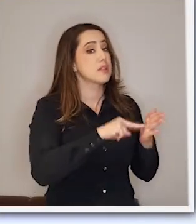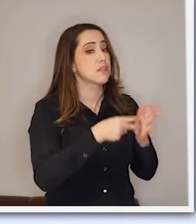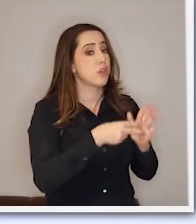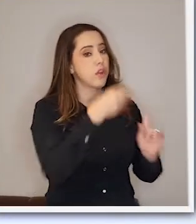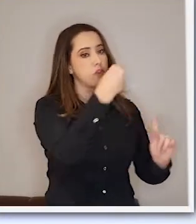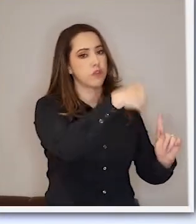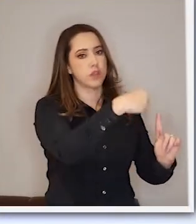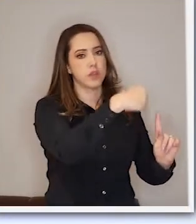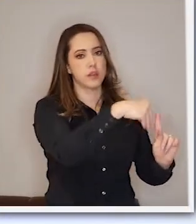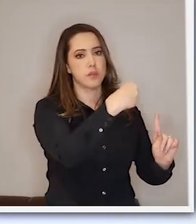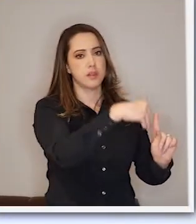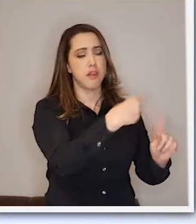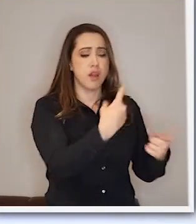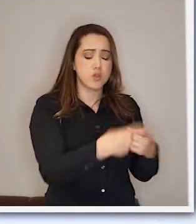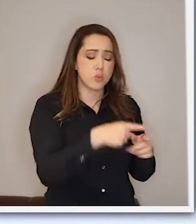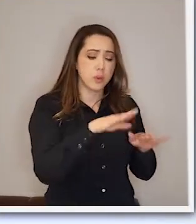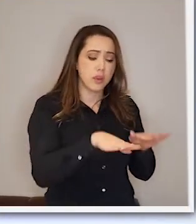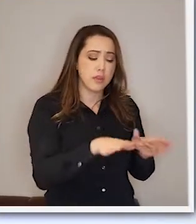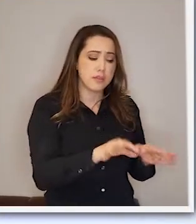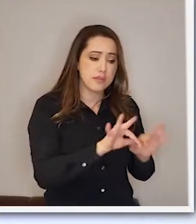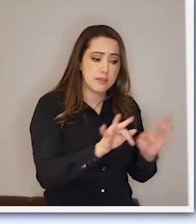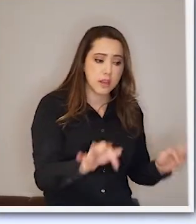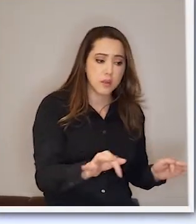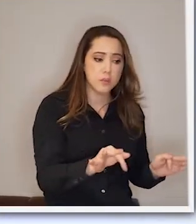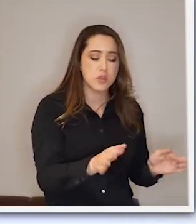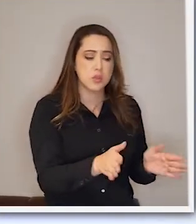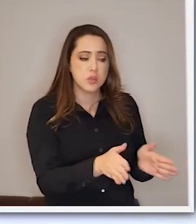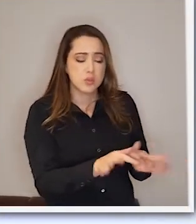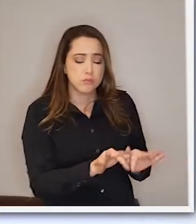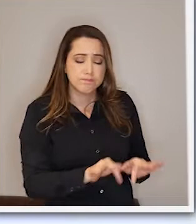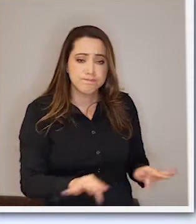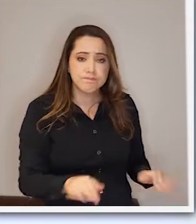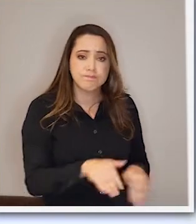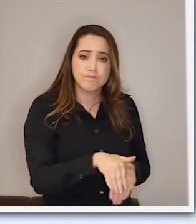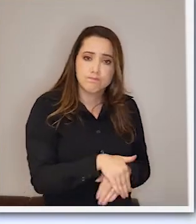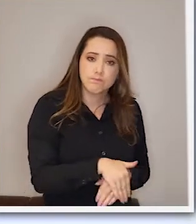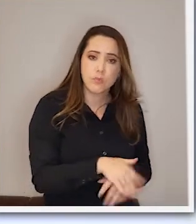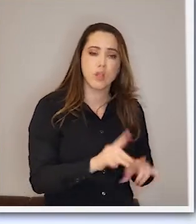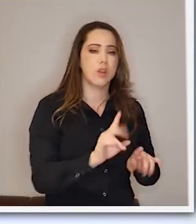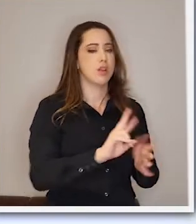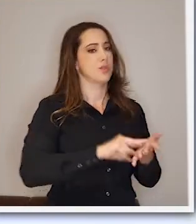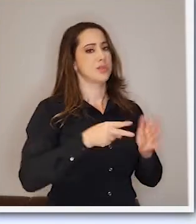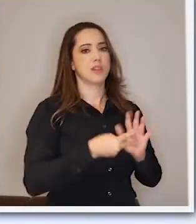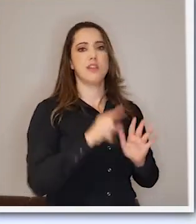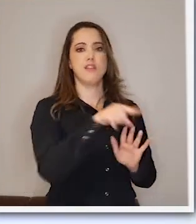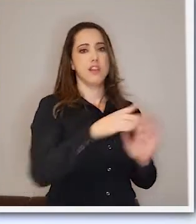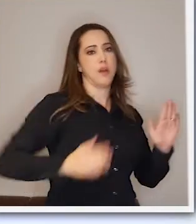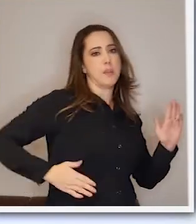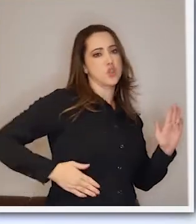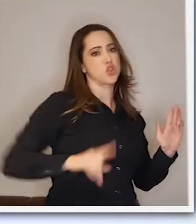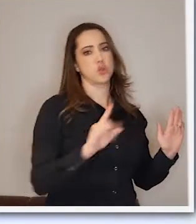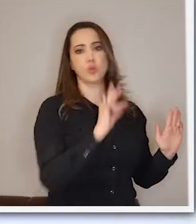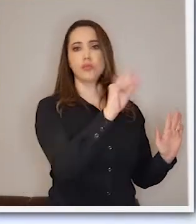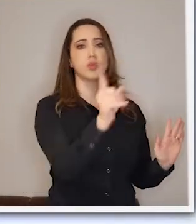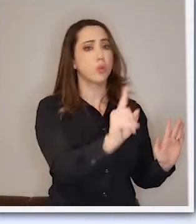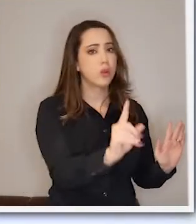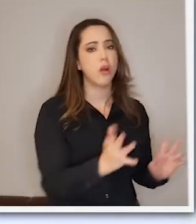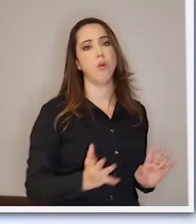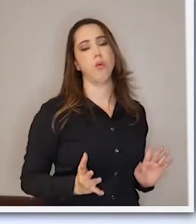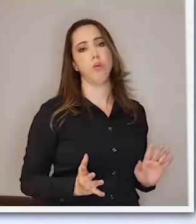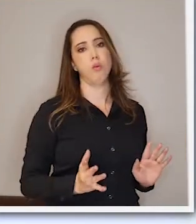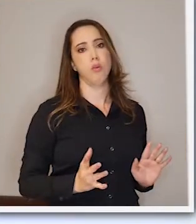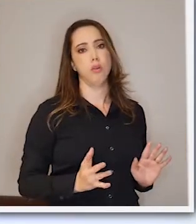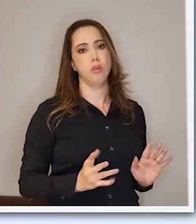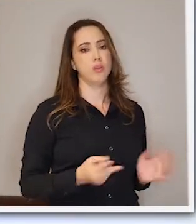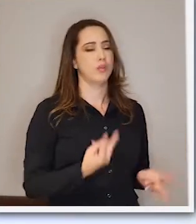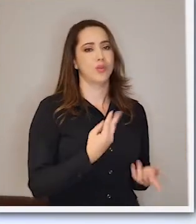vulnerabilidade, de uma origem simples, humilde, não significa que a pessoa vai virar algo errado na vida.